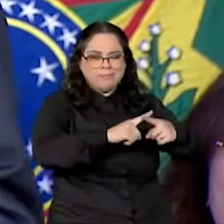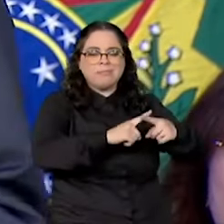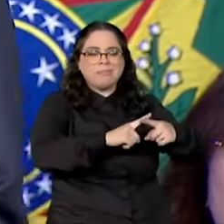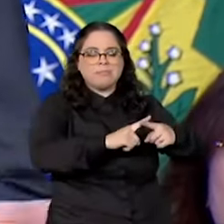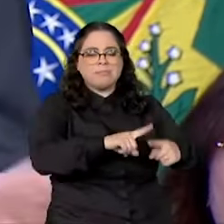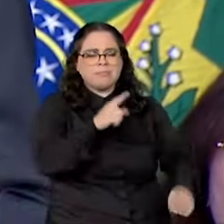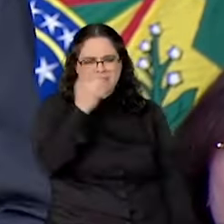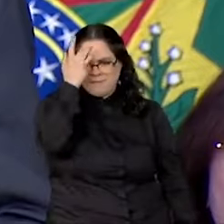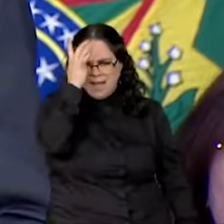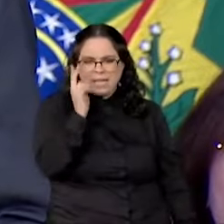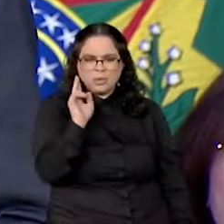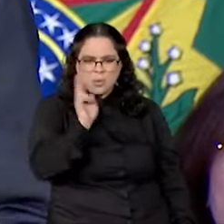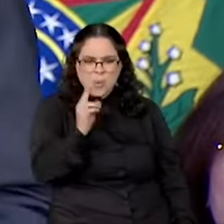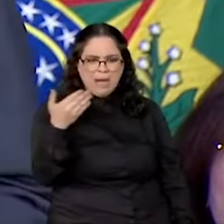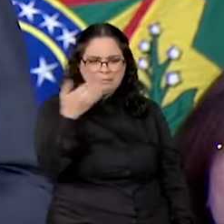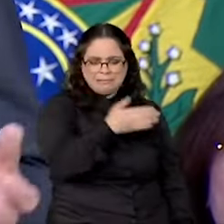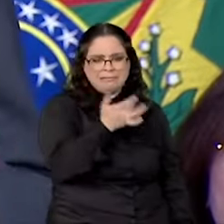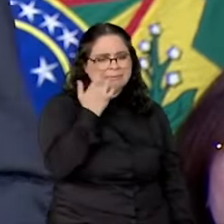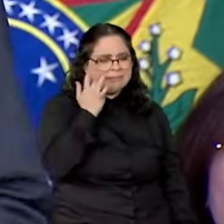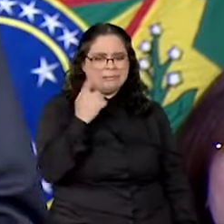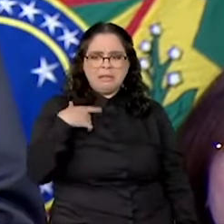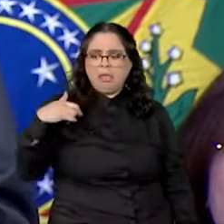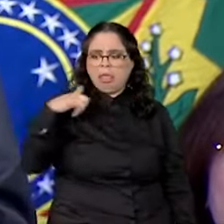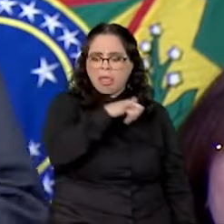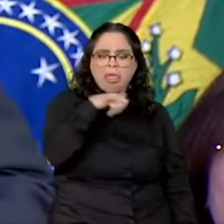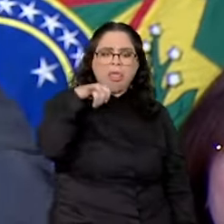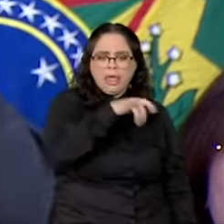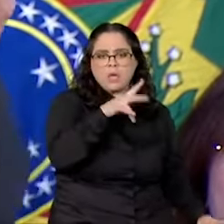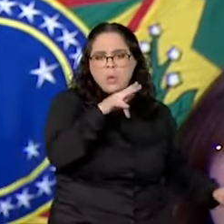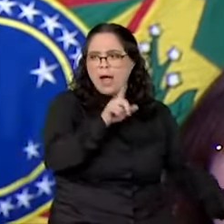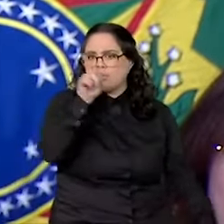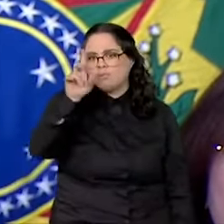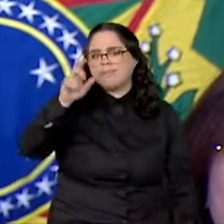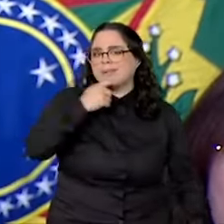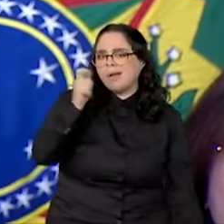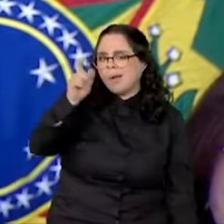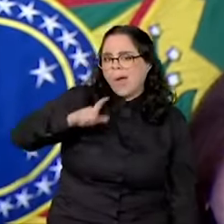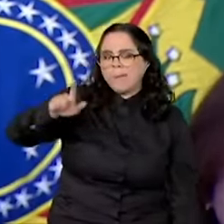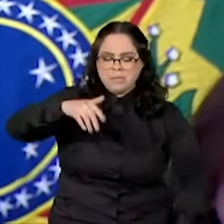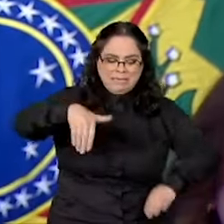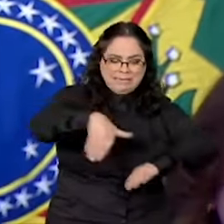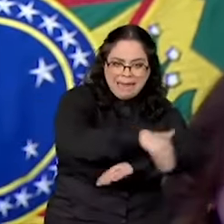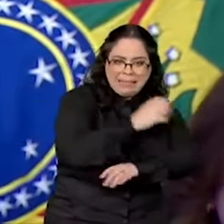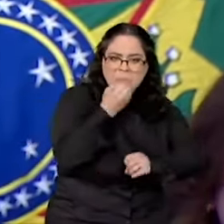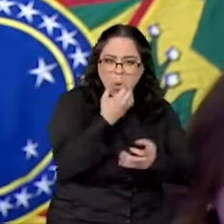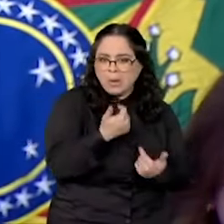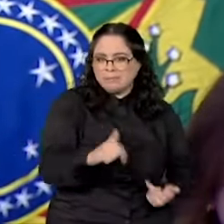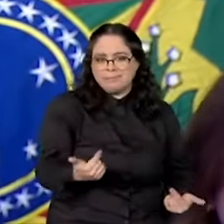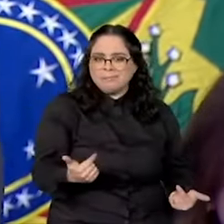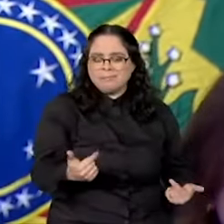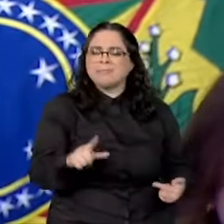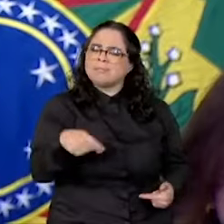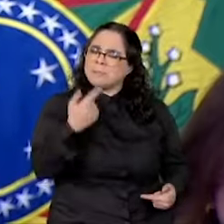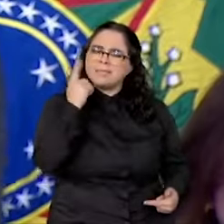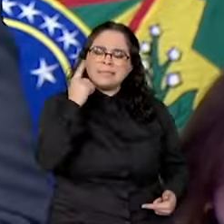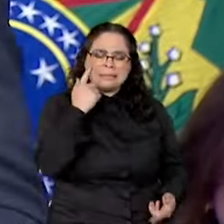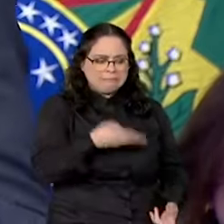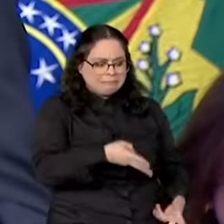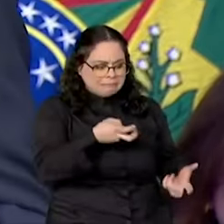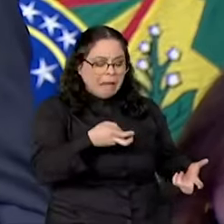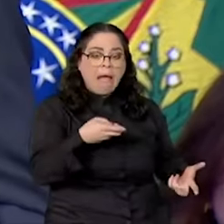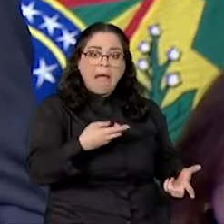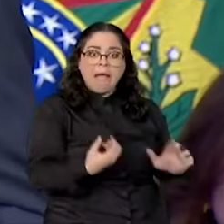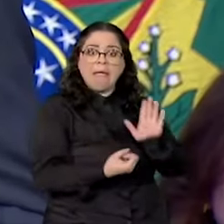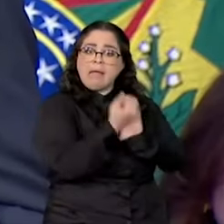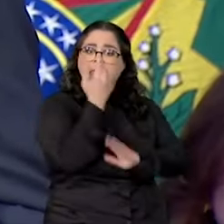não é fácil para o Uruguai, não tem tanto voo como tem para lá, não tem tanta estrada como tem para lá. Então, nós precisamos saber que nós temos que criar